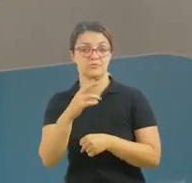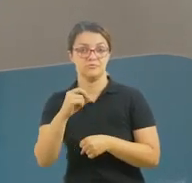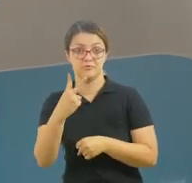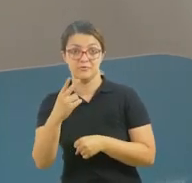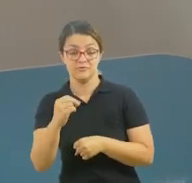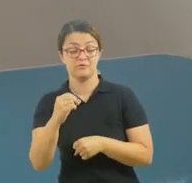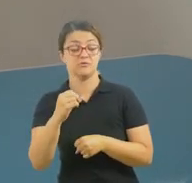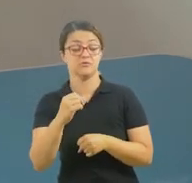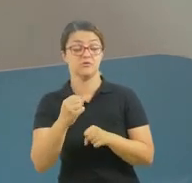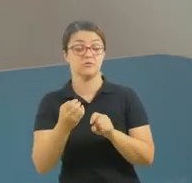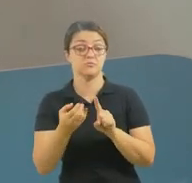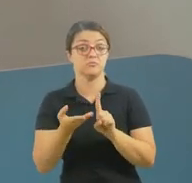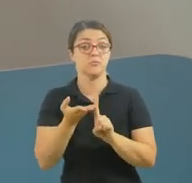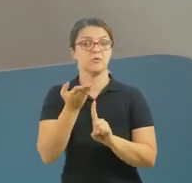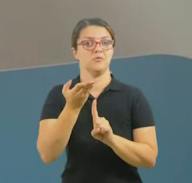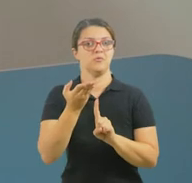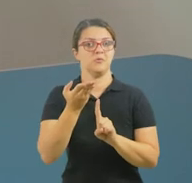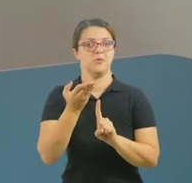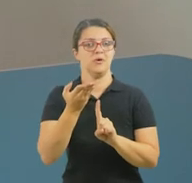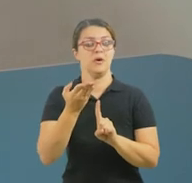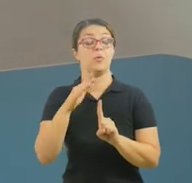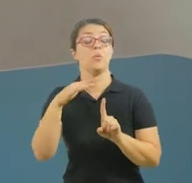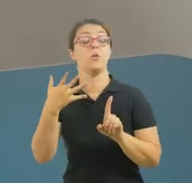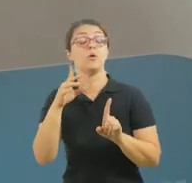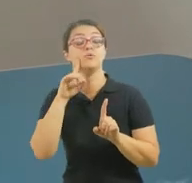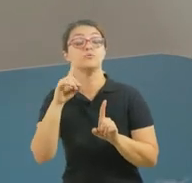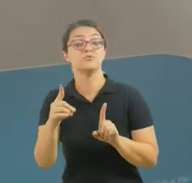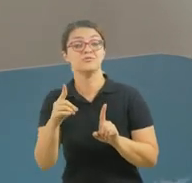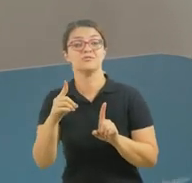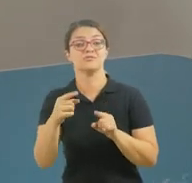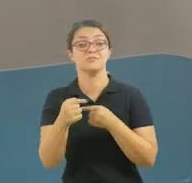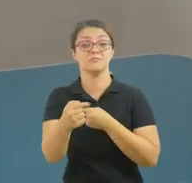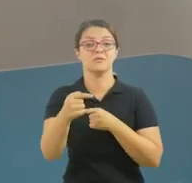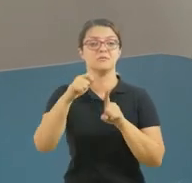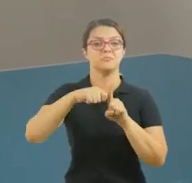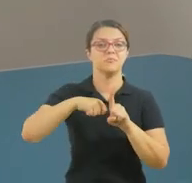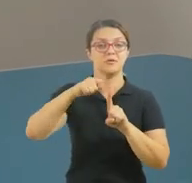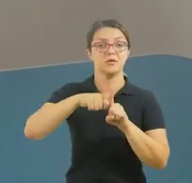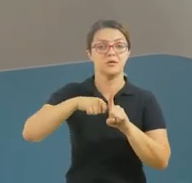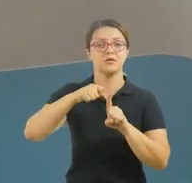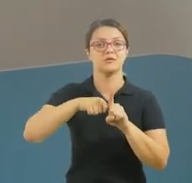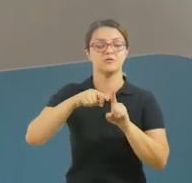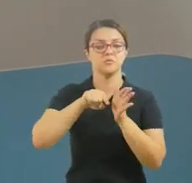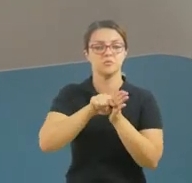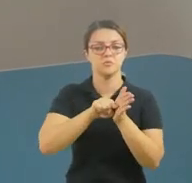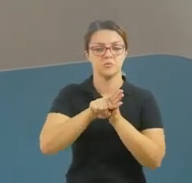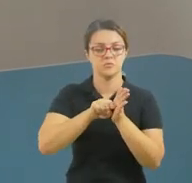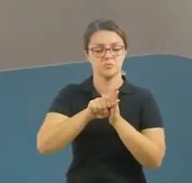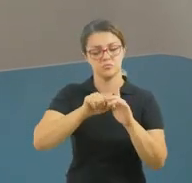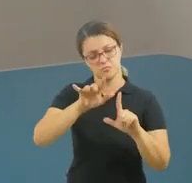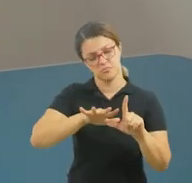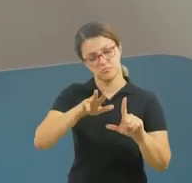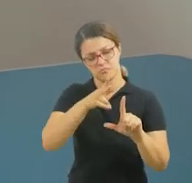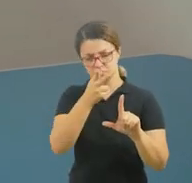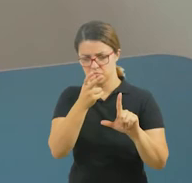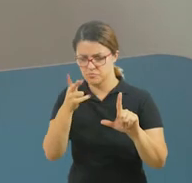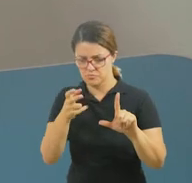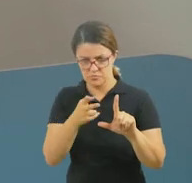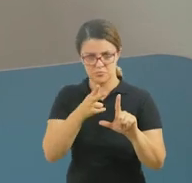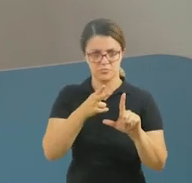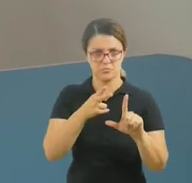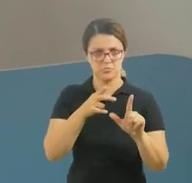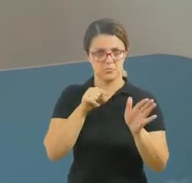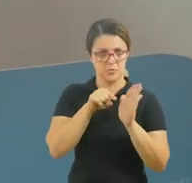aqui. Em qual dia da semana e mês foi vista essa previsão? Você vai analisar essa imagem aqui e vai responder a